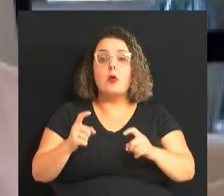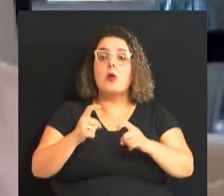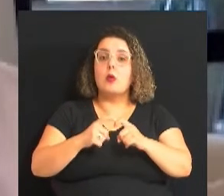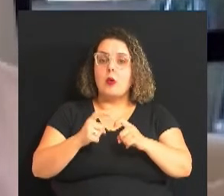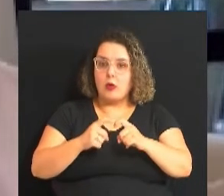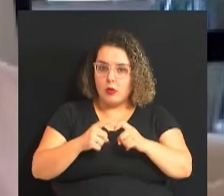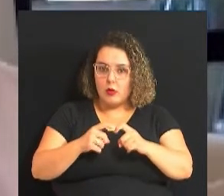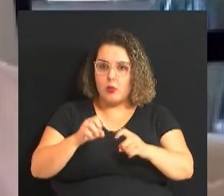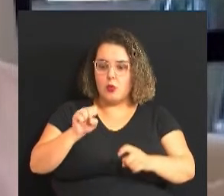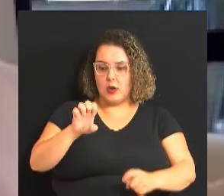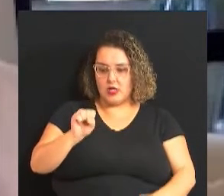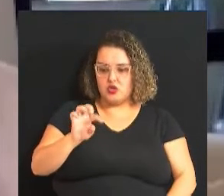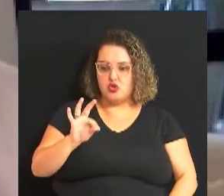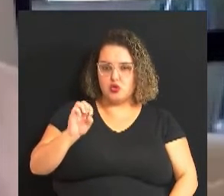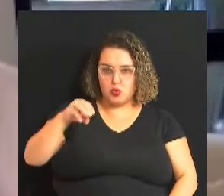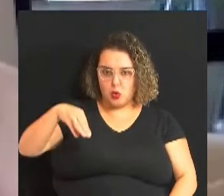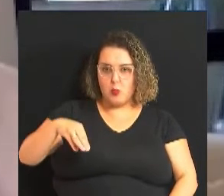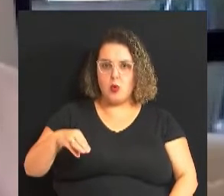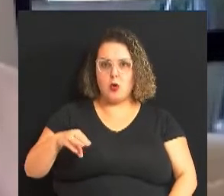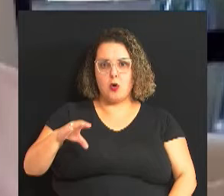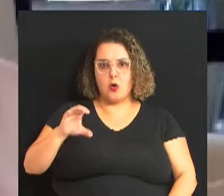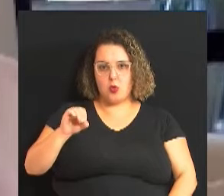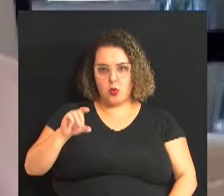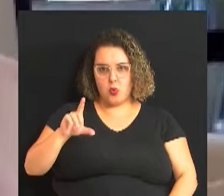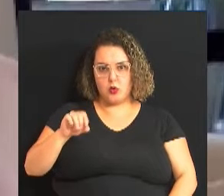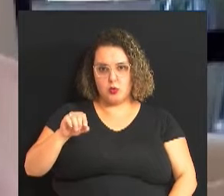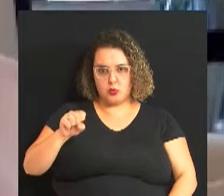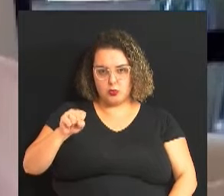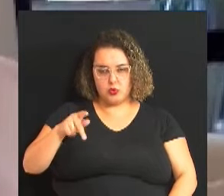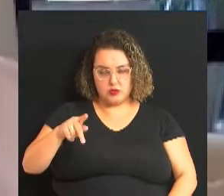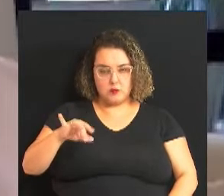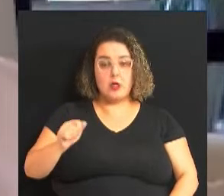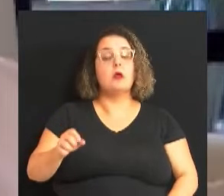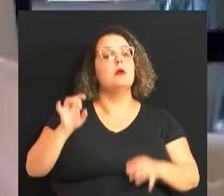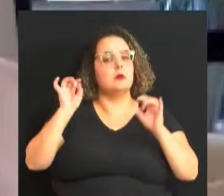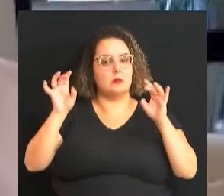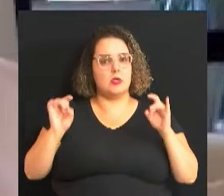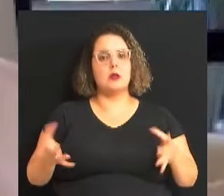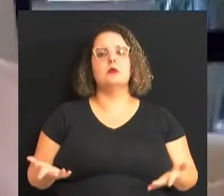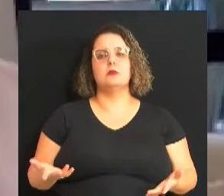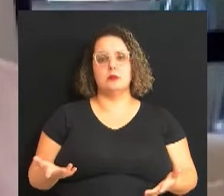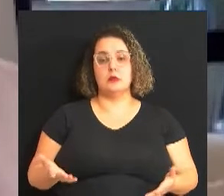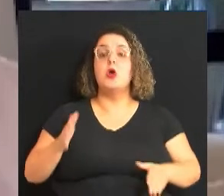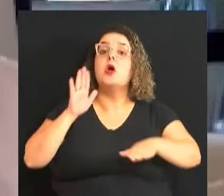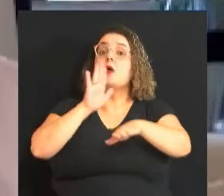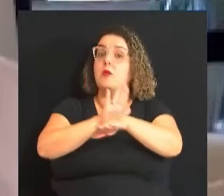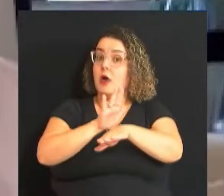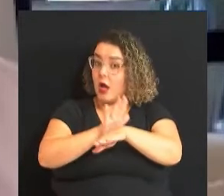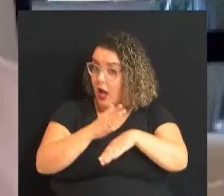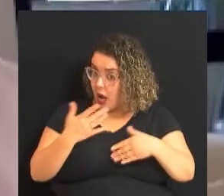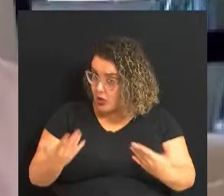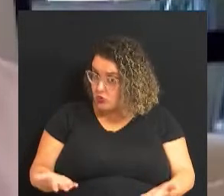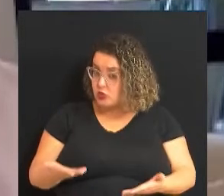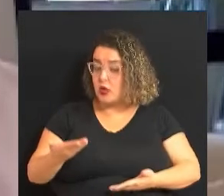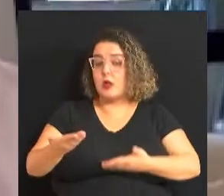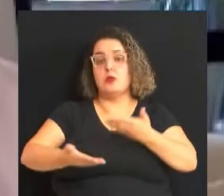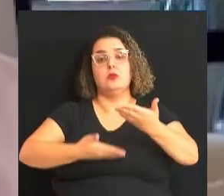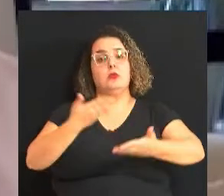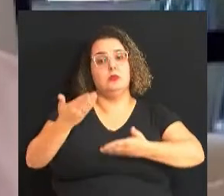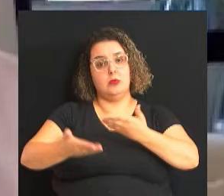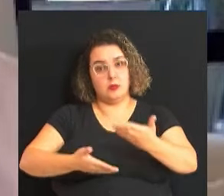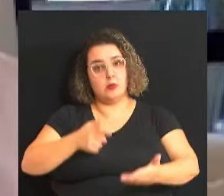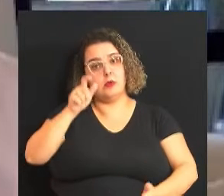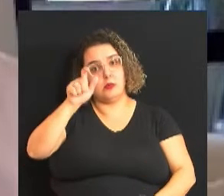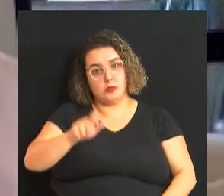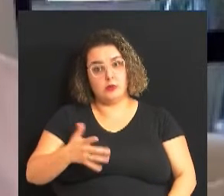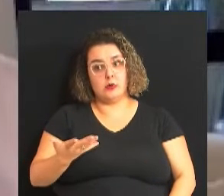estoma, existe um motivo muito especial, que geralmente é um motivo que vai ajudar muito no tratamento da pessoa.